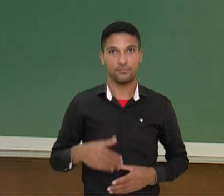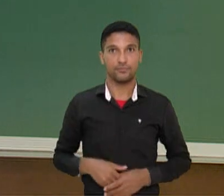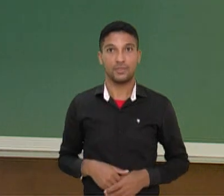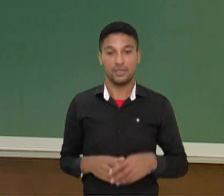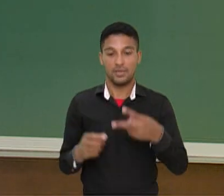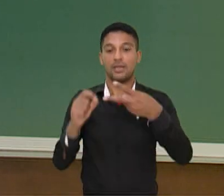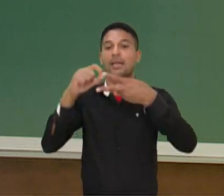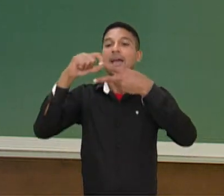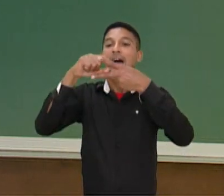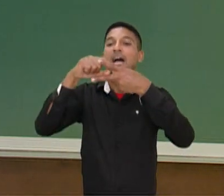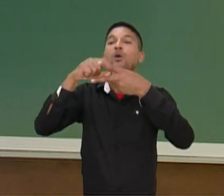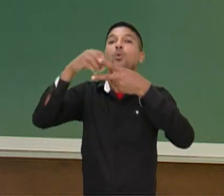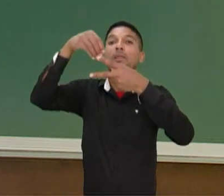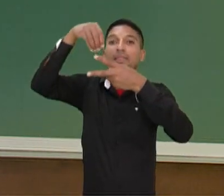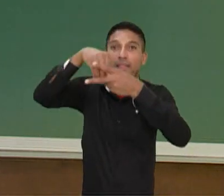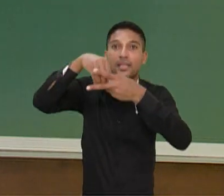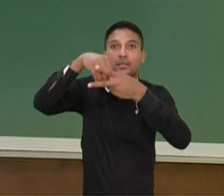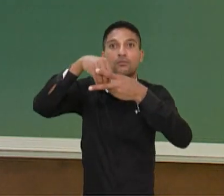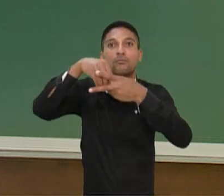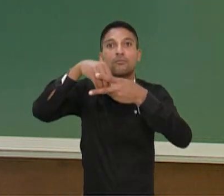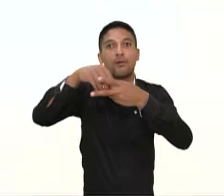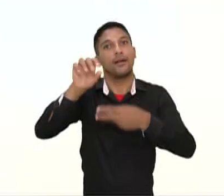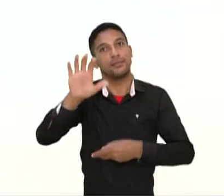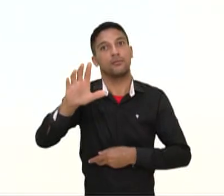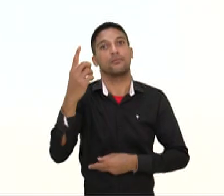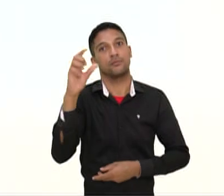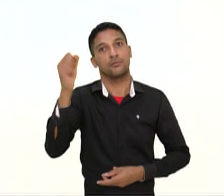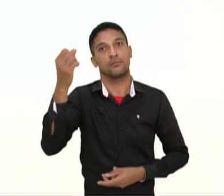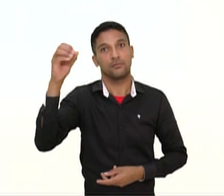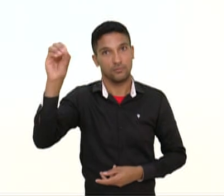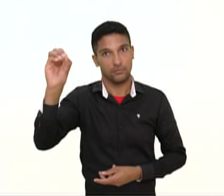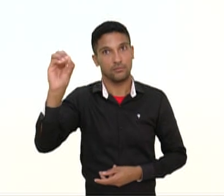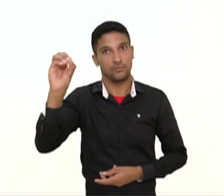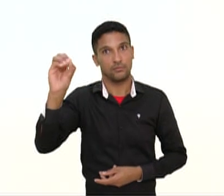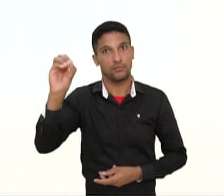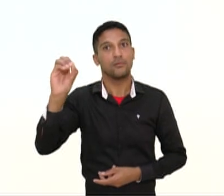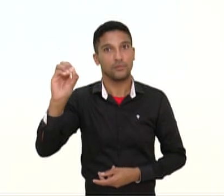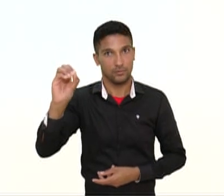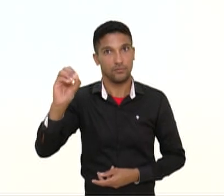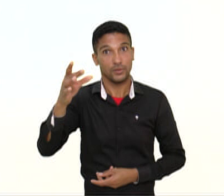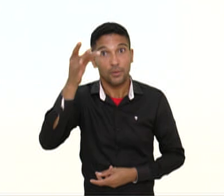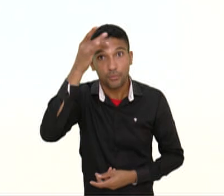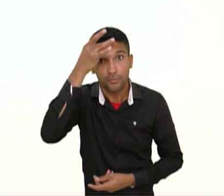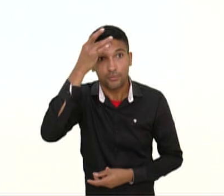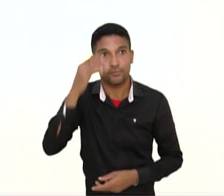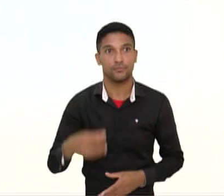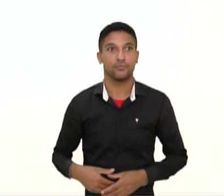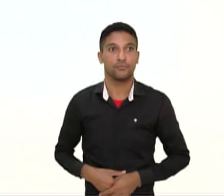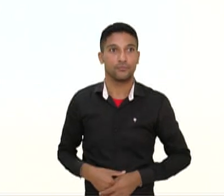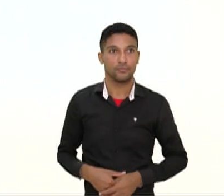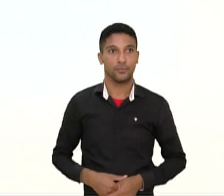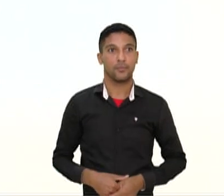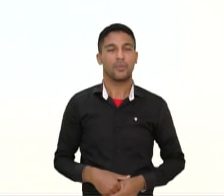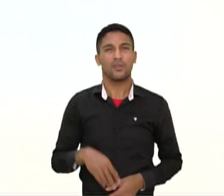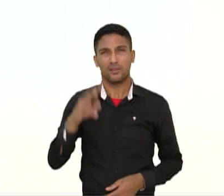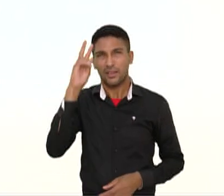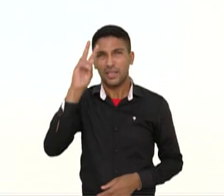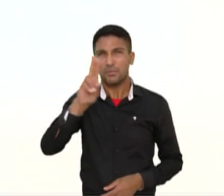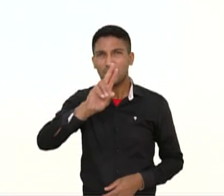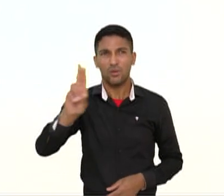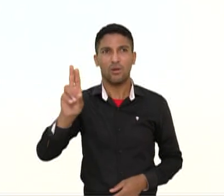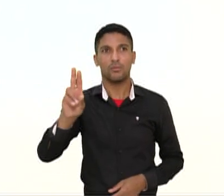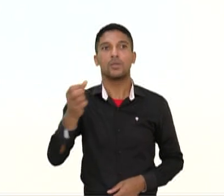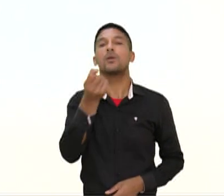180 graus. Isso nunca vai mudar. Então, vamos pensar num polígono. Aqui eu desenhei o... Lembra o nome?